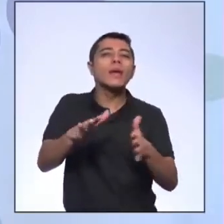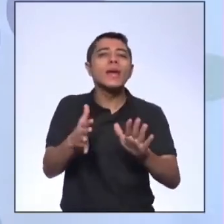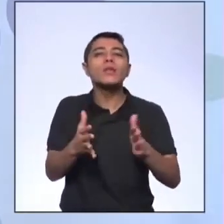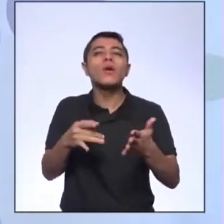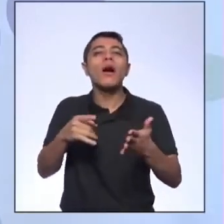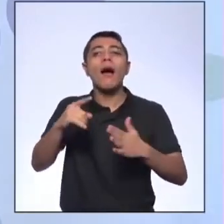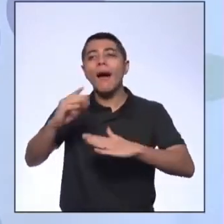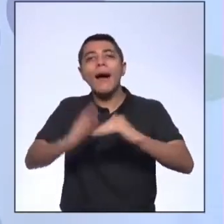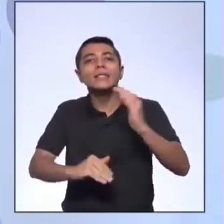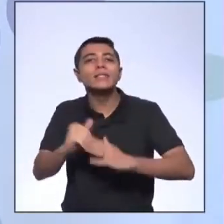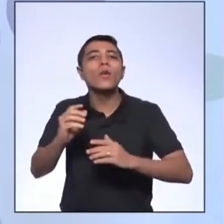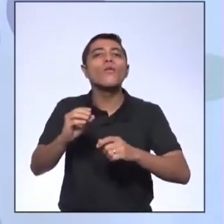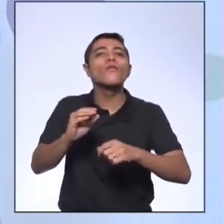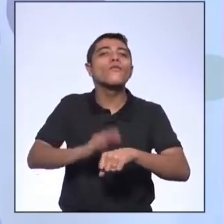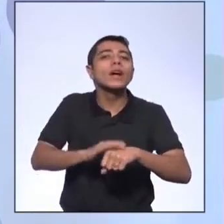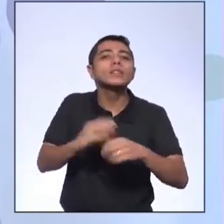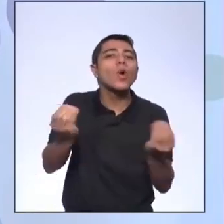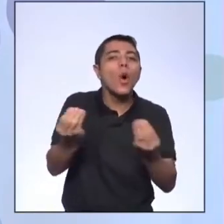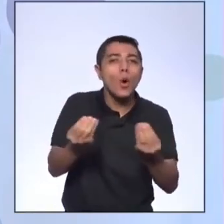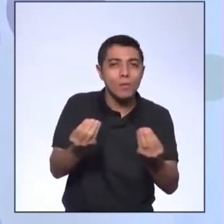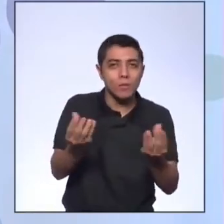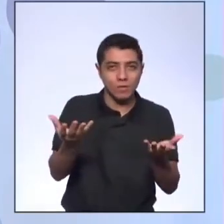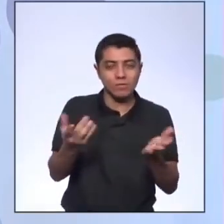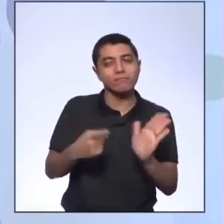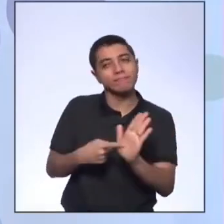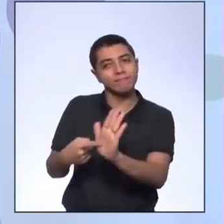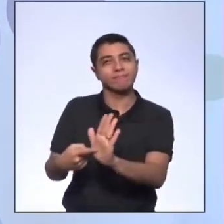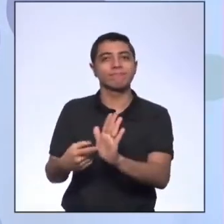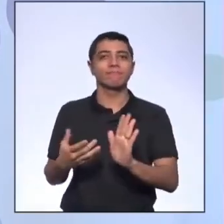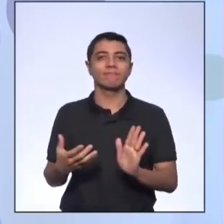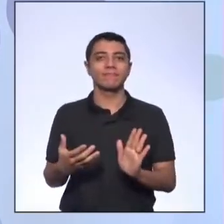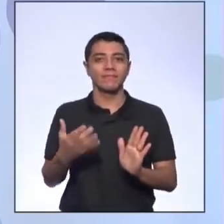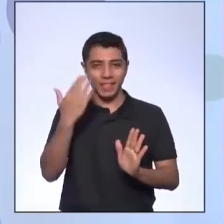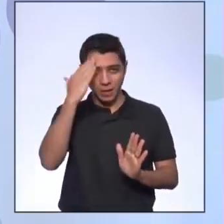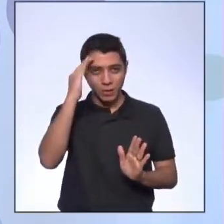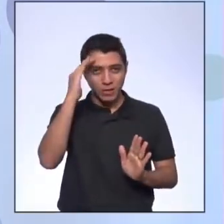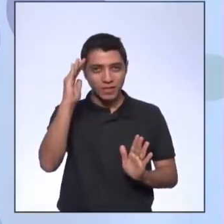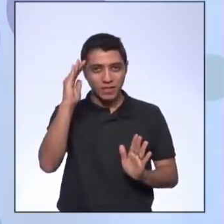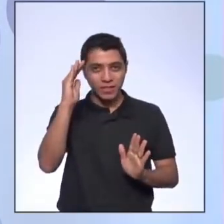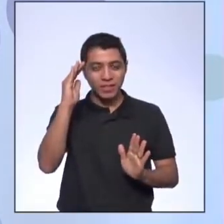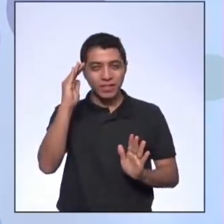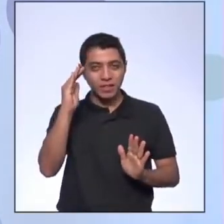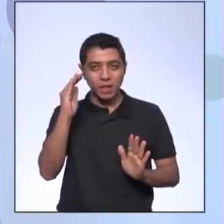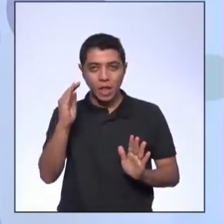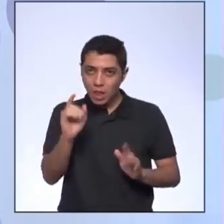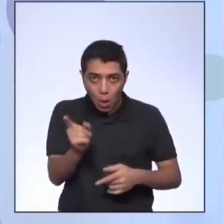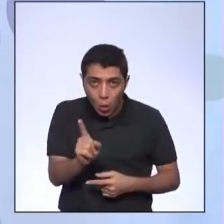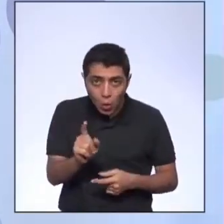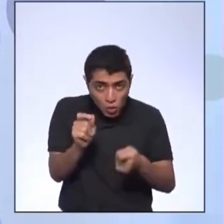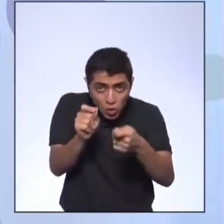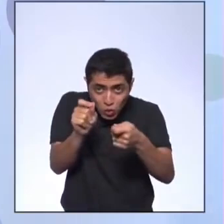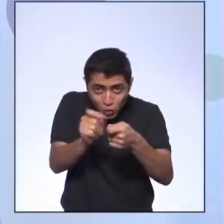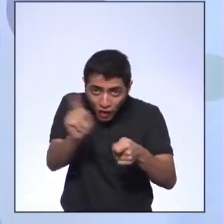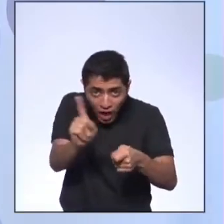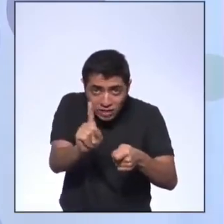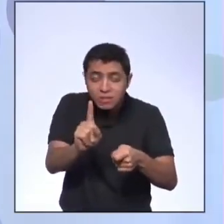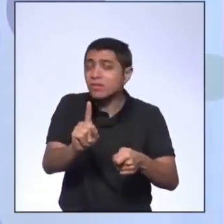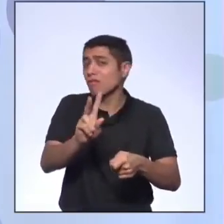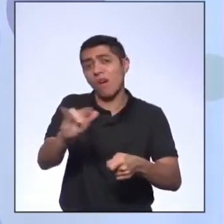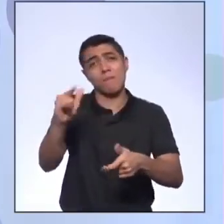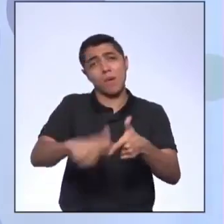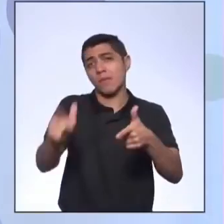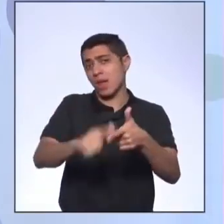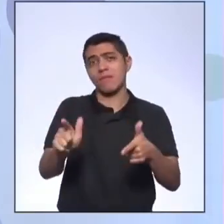essa ação poderia ocorrer. Do contrário, gente, vocês terão aí, né, um sério problema. Por mais que a sua ideia seja